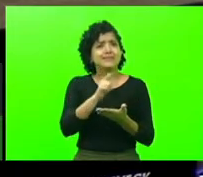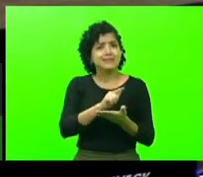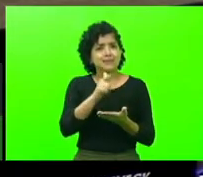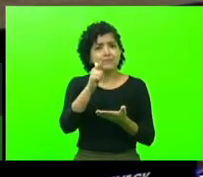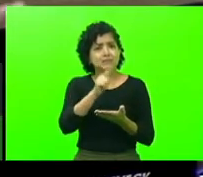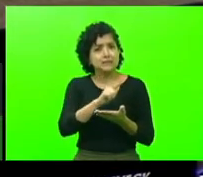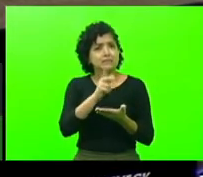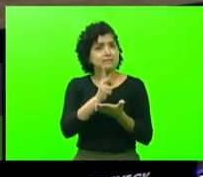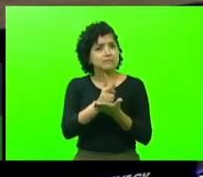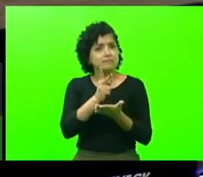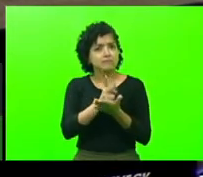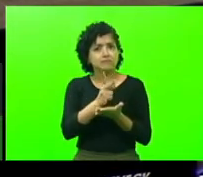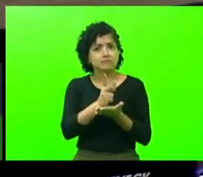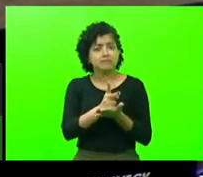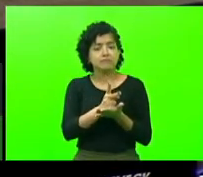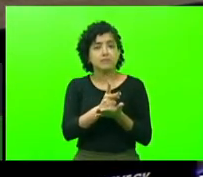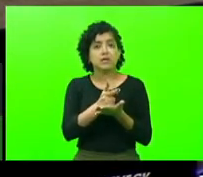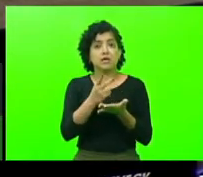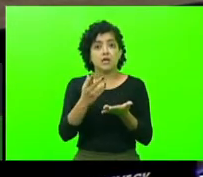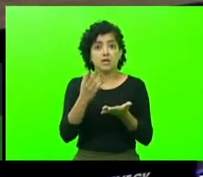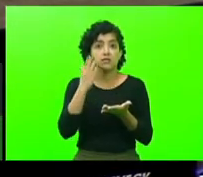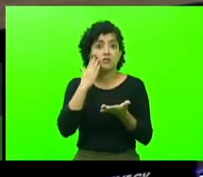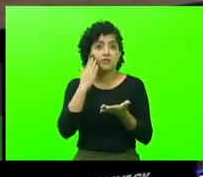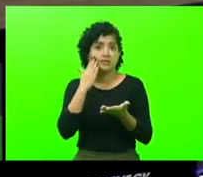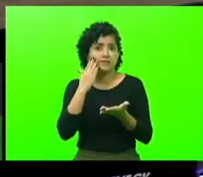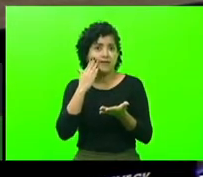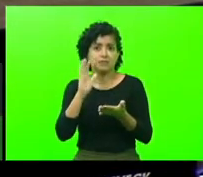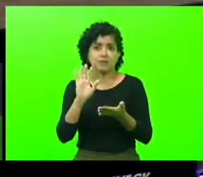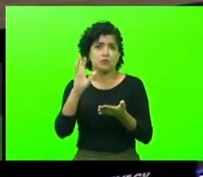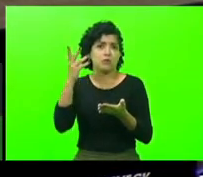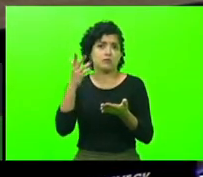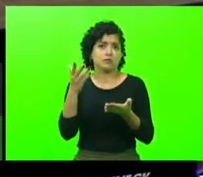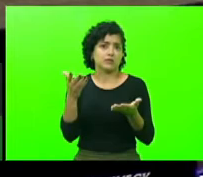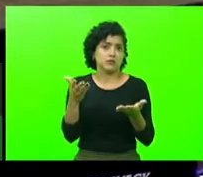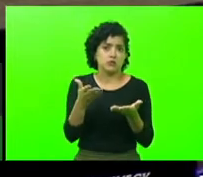e nós já sabemos que não é de hoje que vem ocorrendo isso.